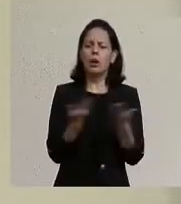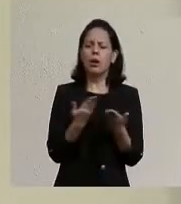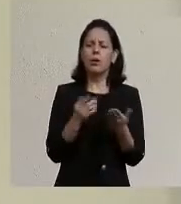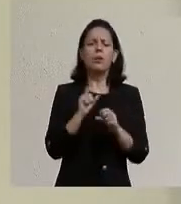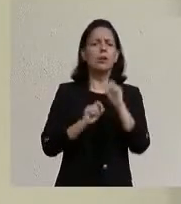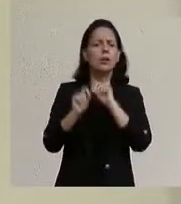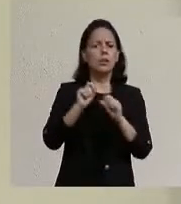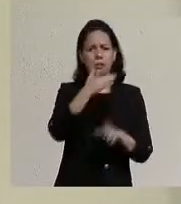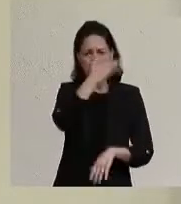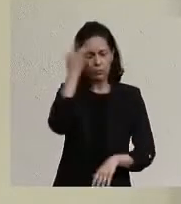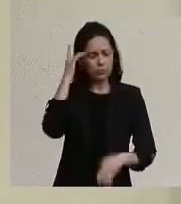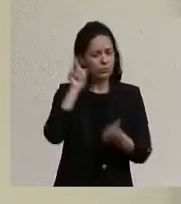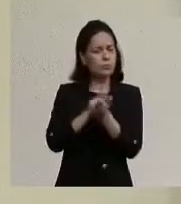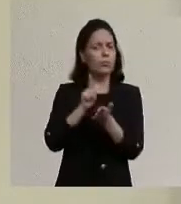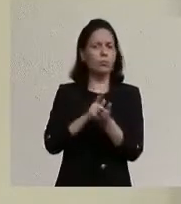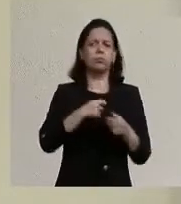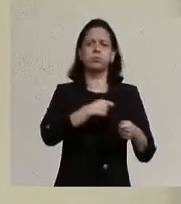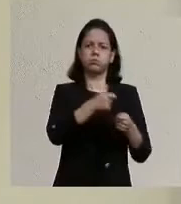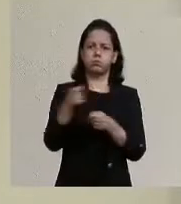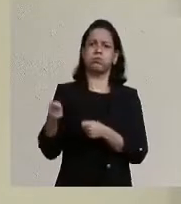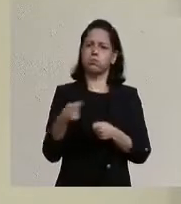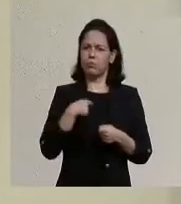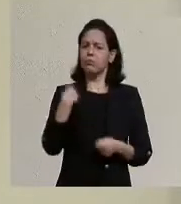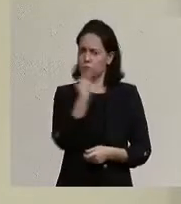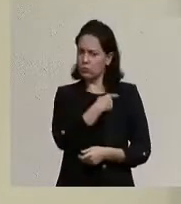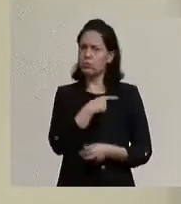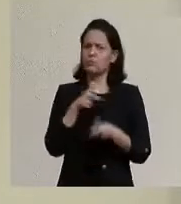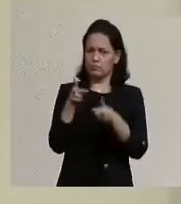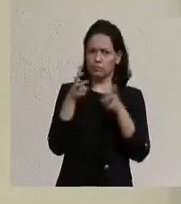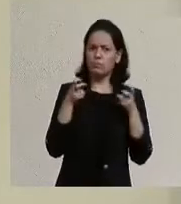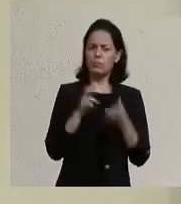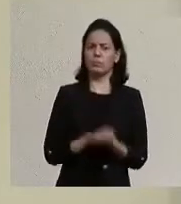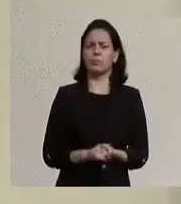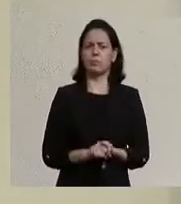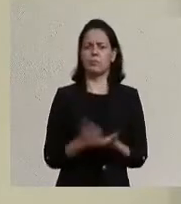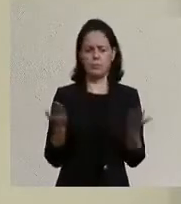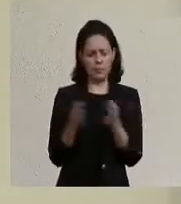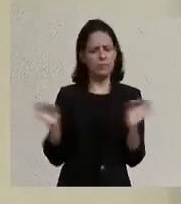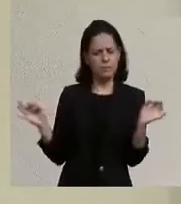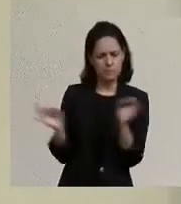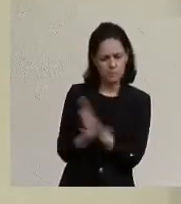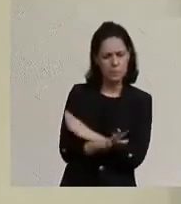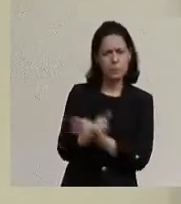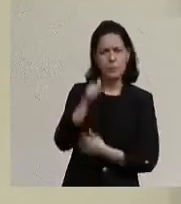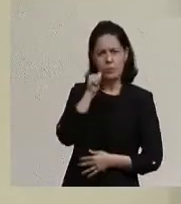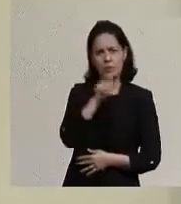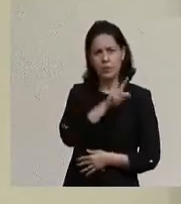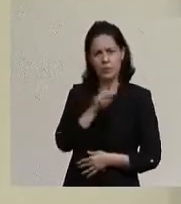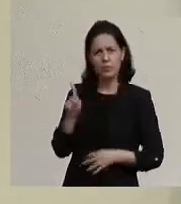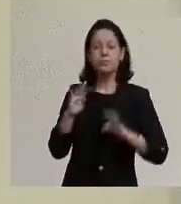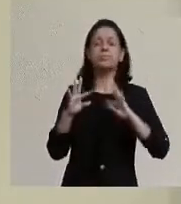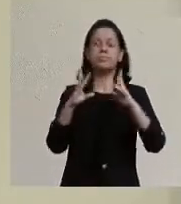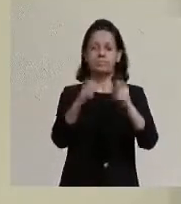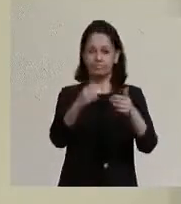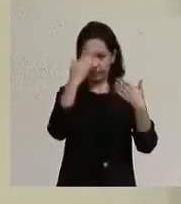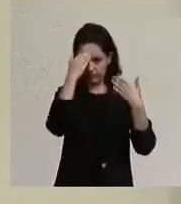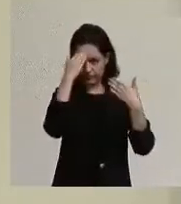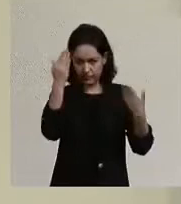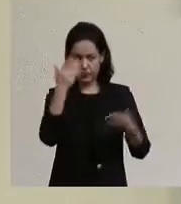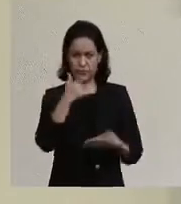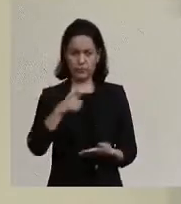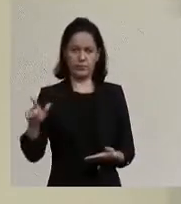responsável que soltou esses esse papelzinho aí sem mais um momento presidente que queria agradecer a todos mais uma vez